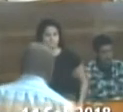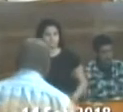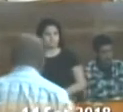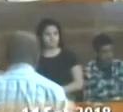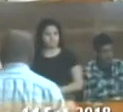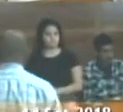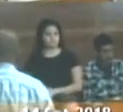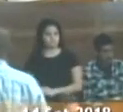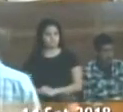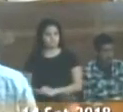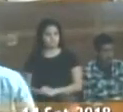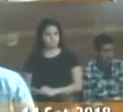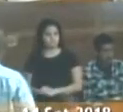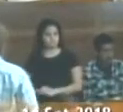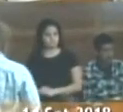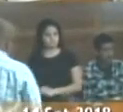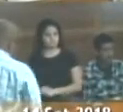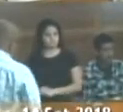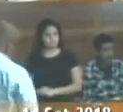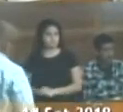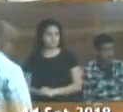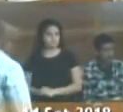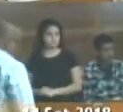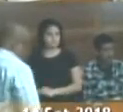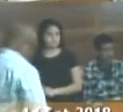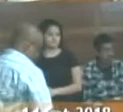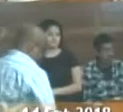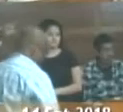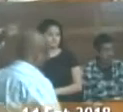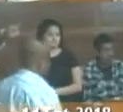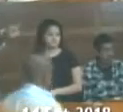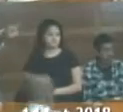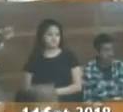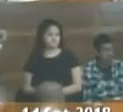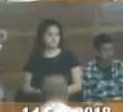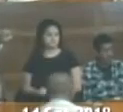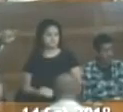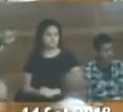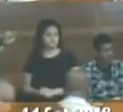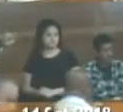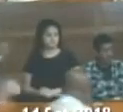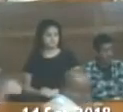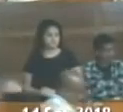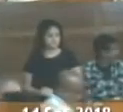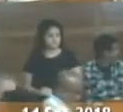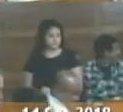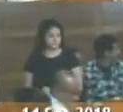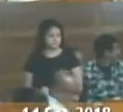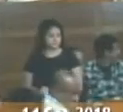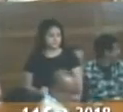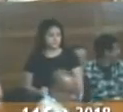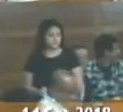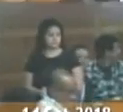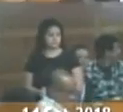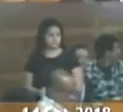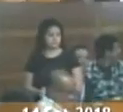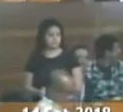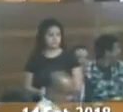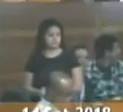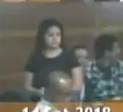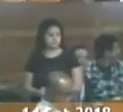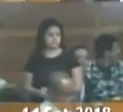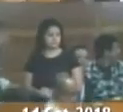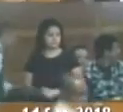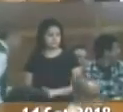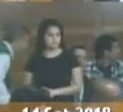Ana Clara ali, ó. Cadê a Ana Clara? Ah, tem duas, Luciana. Não tem problema, as duas vivem